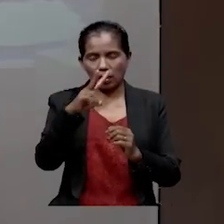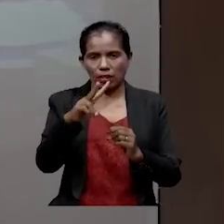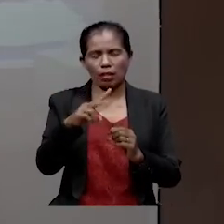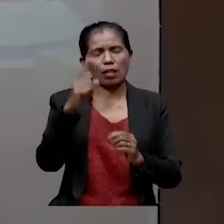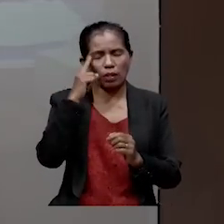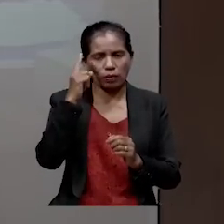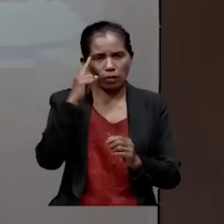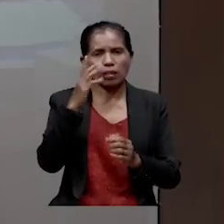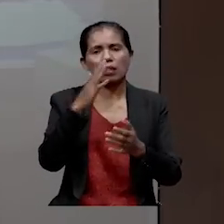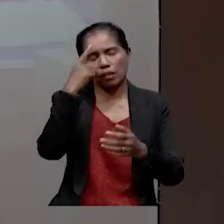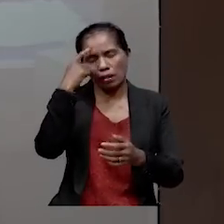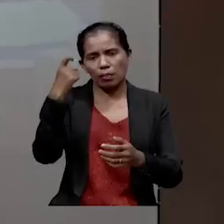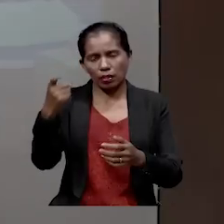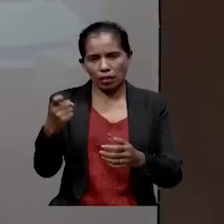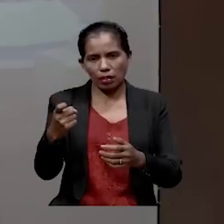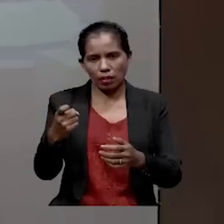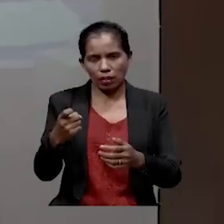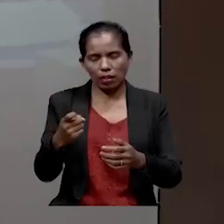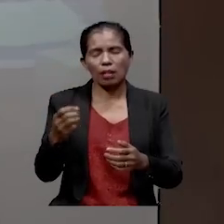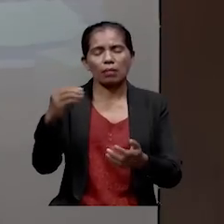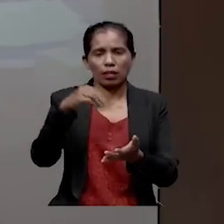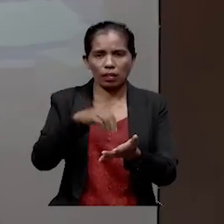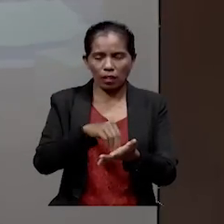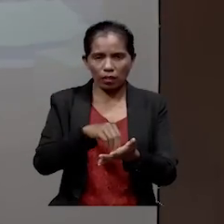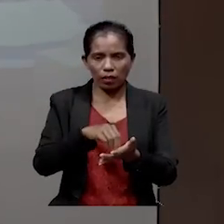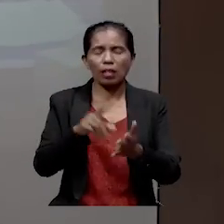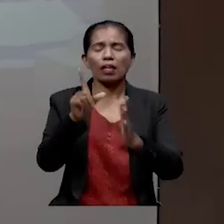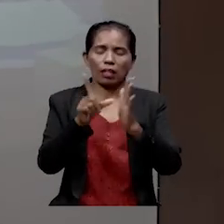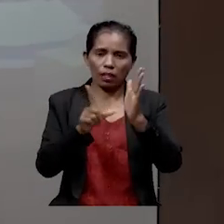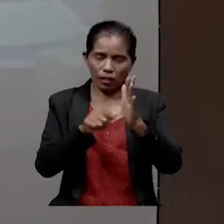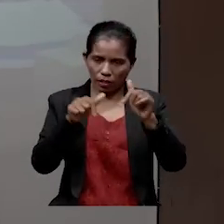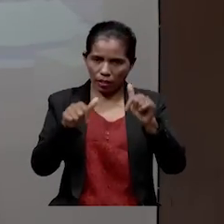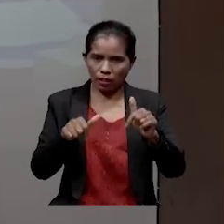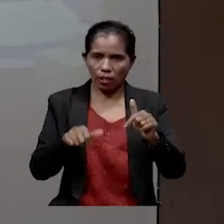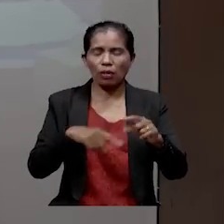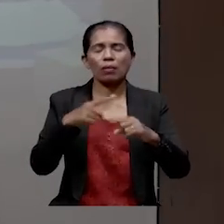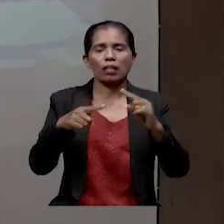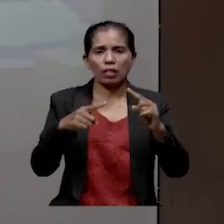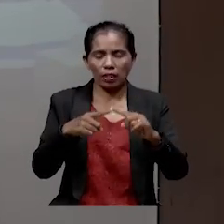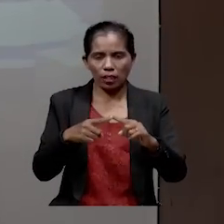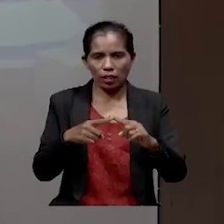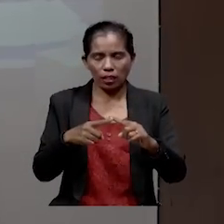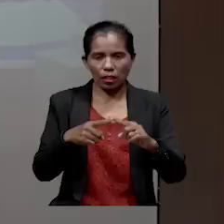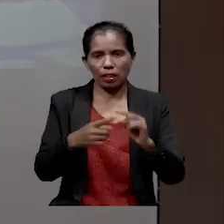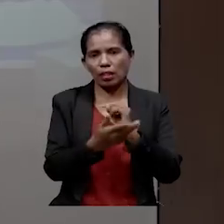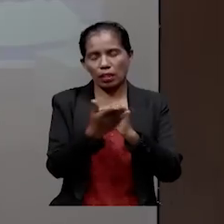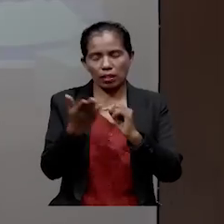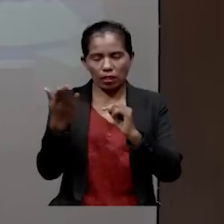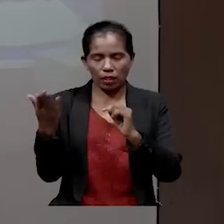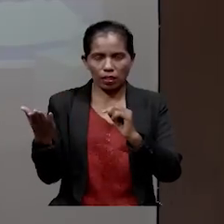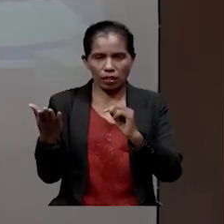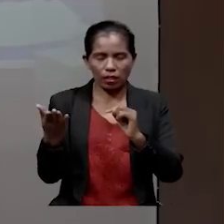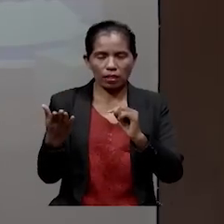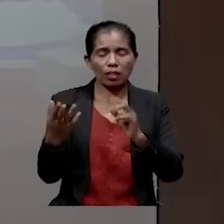anoin tam pasamaka nia insisti no lei da né, no hira det molok e tenia tomada